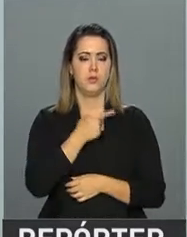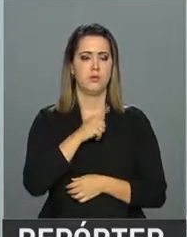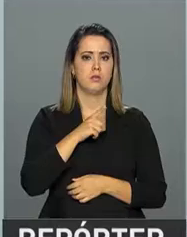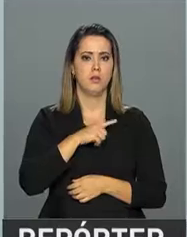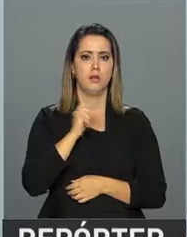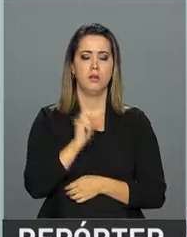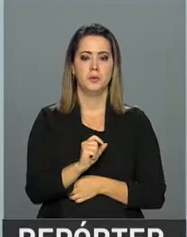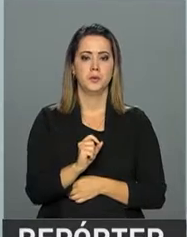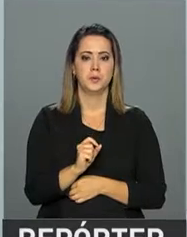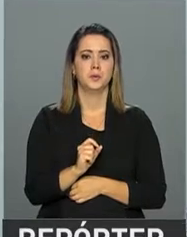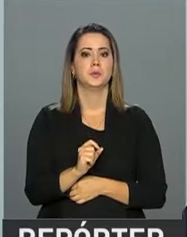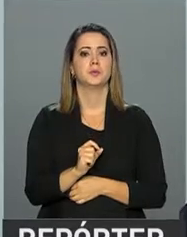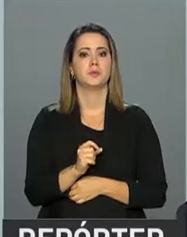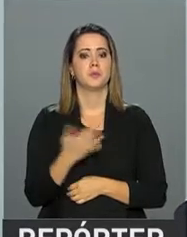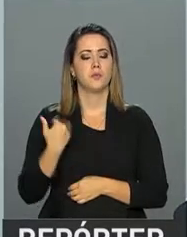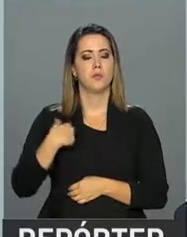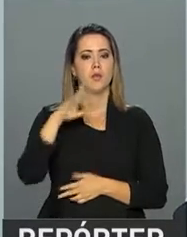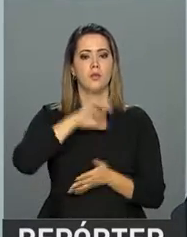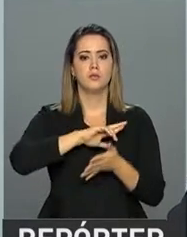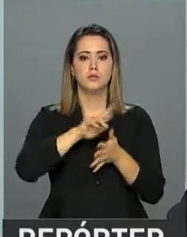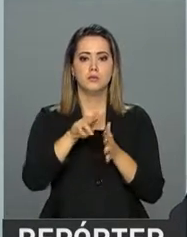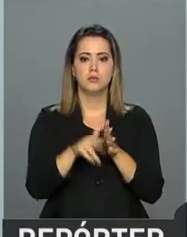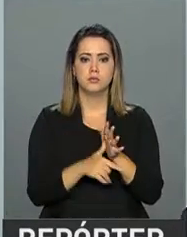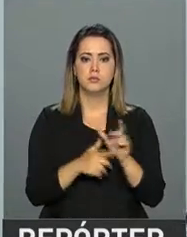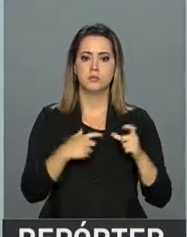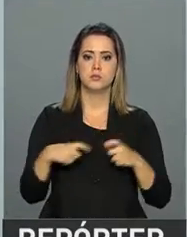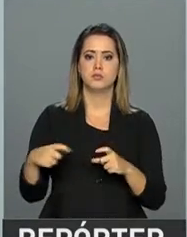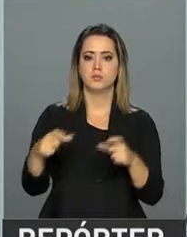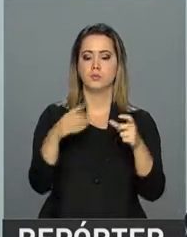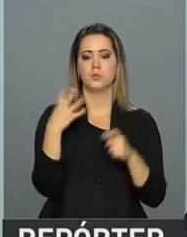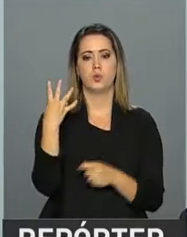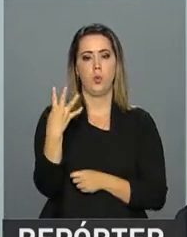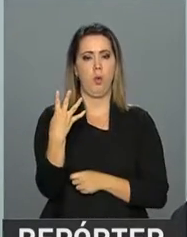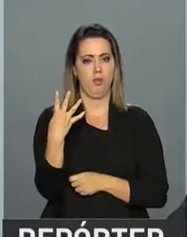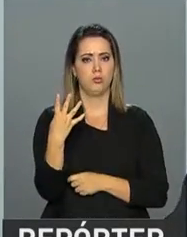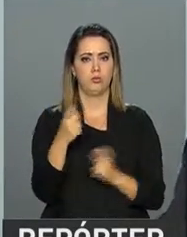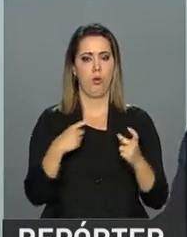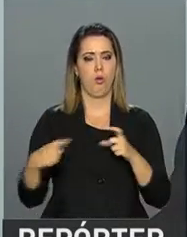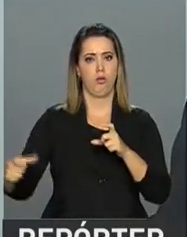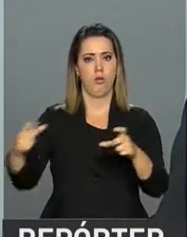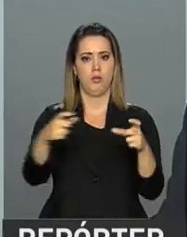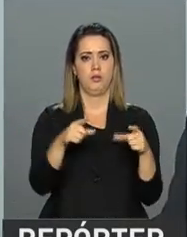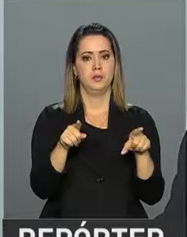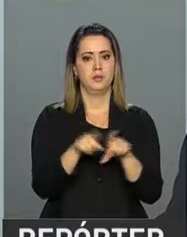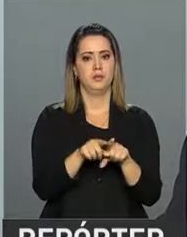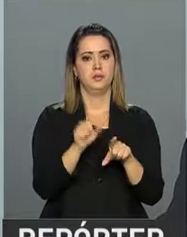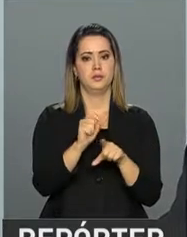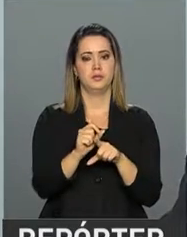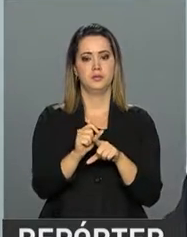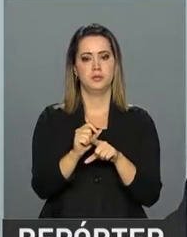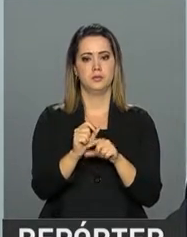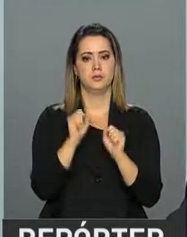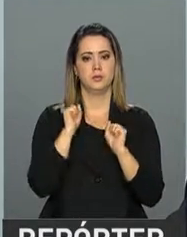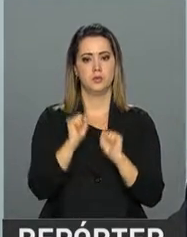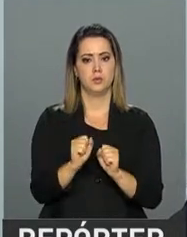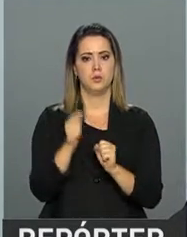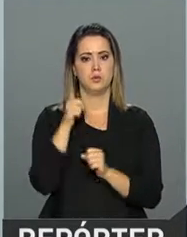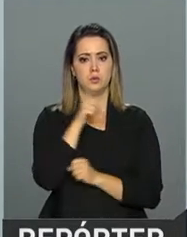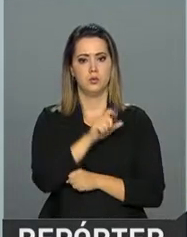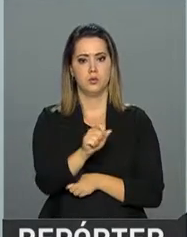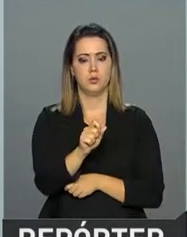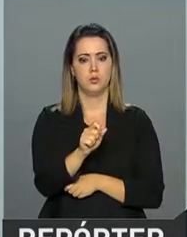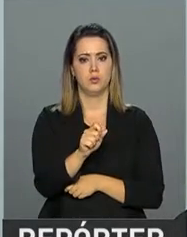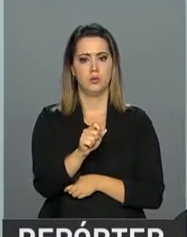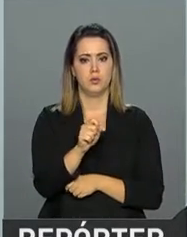ter as diversas arenas são quatro se não me falha a memória é capazes de